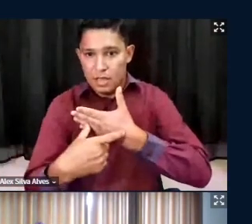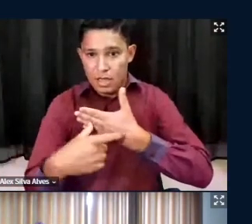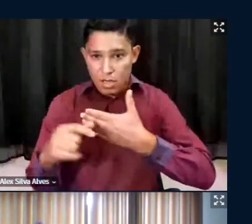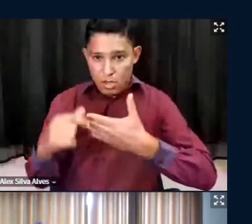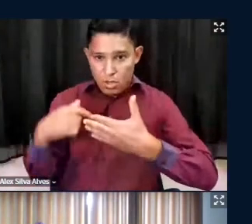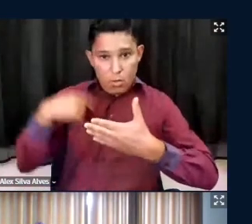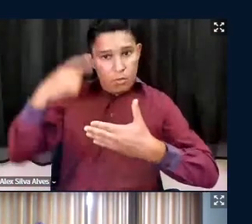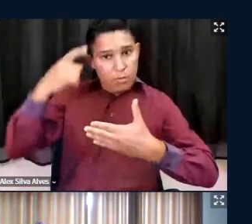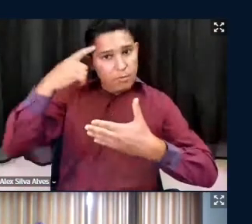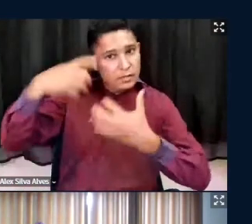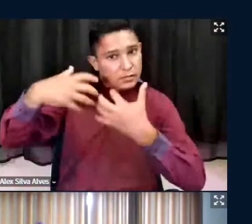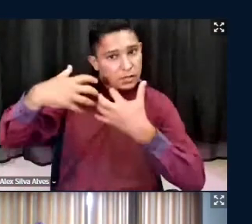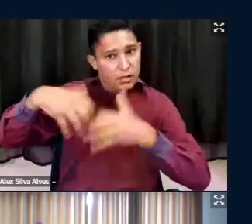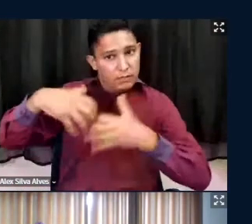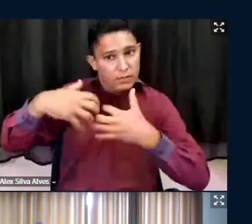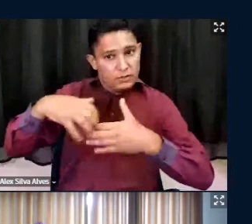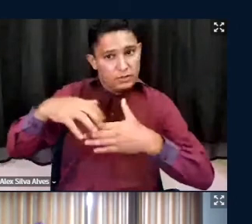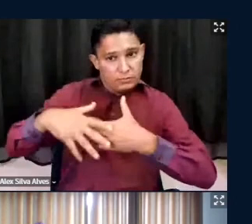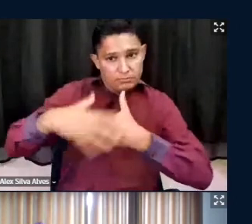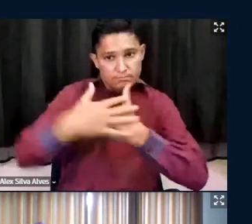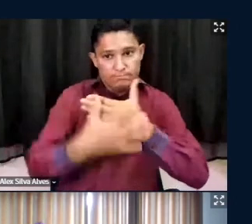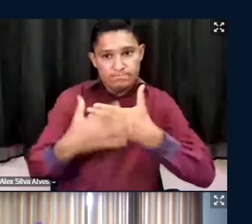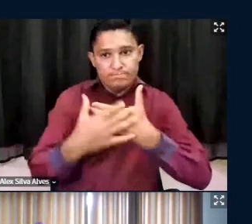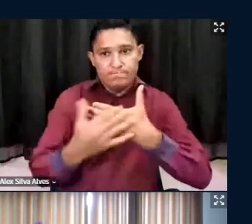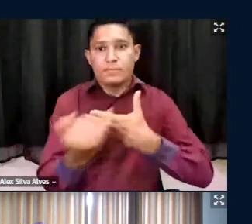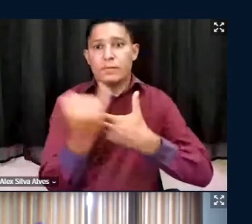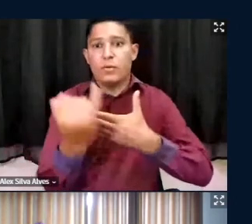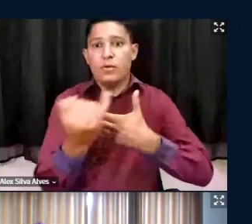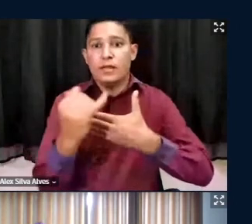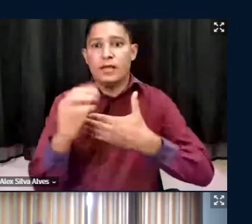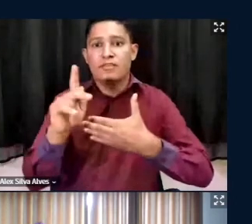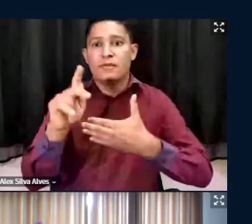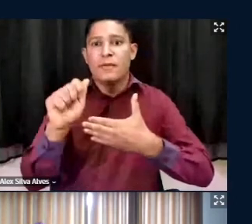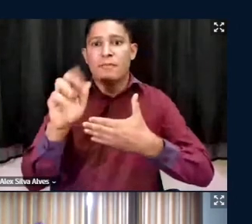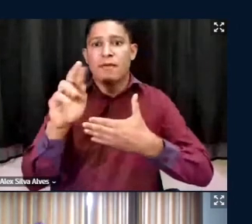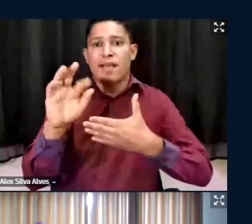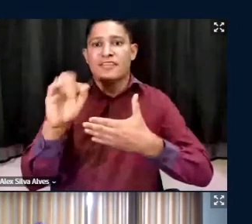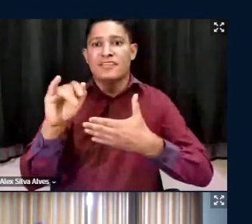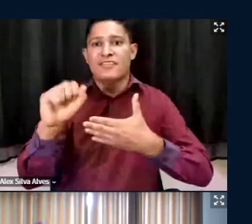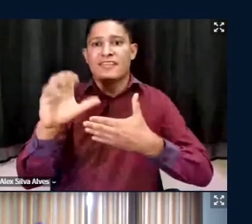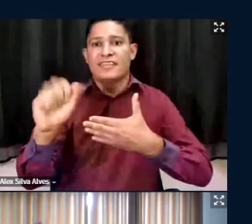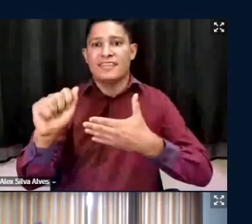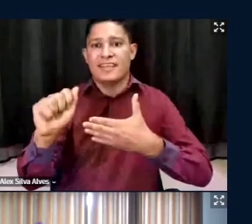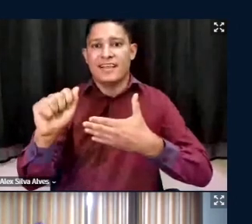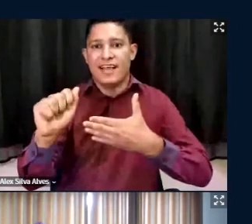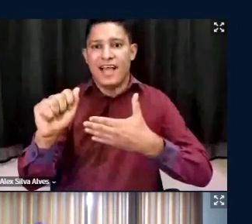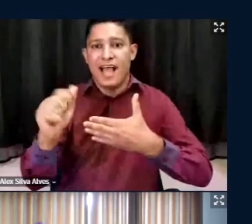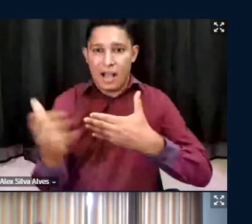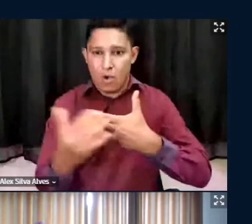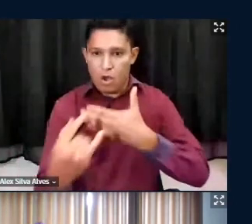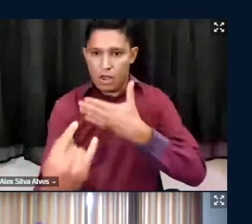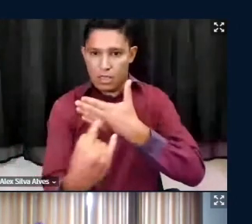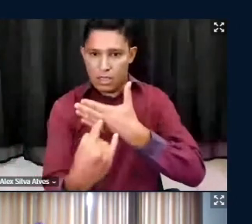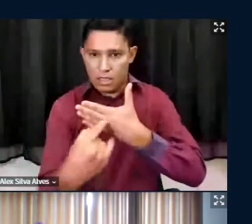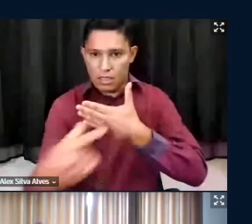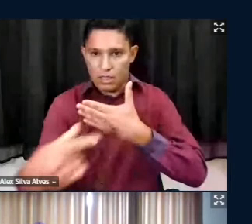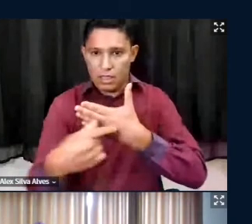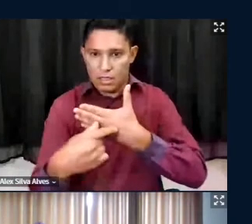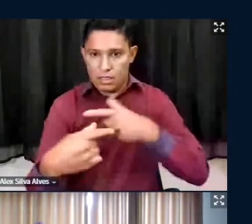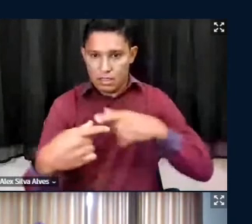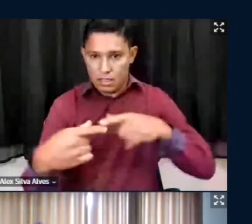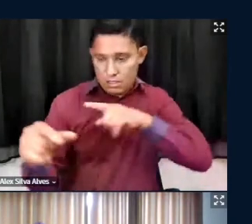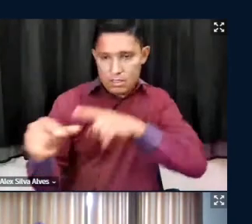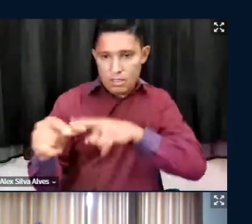Então, por exemplo, nós temos o CD, o DVD. Então, acredito que por isso eu tenha utilizado